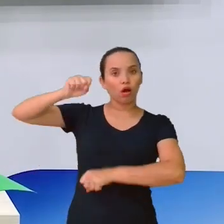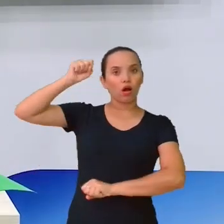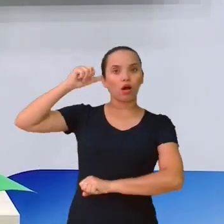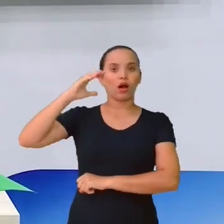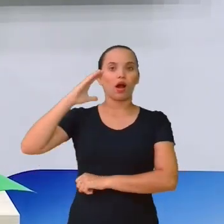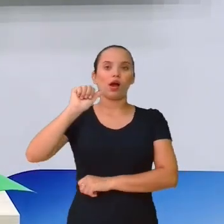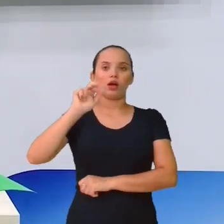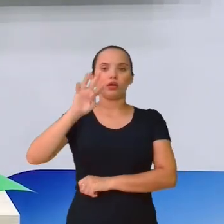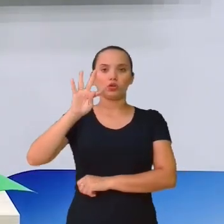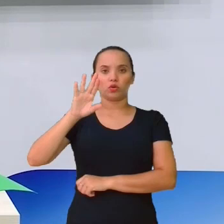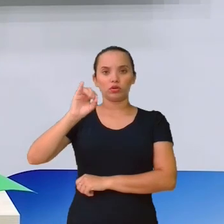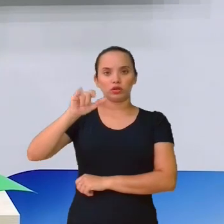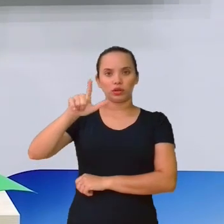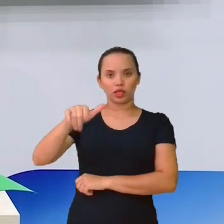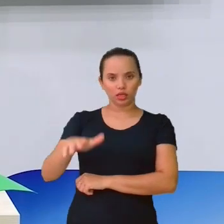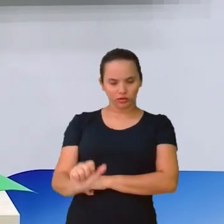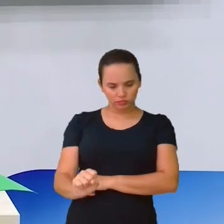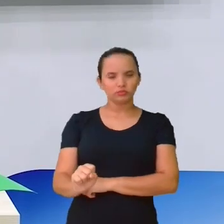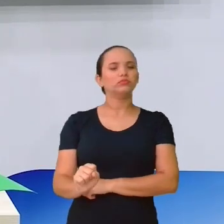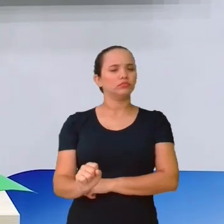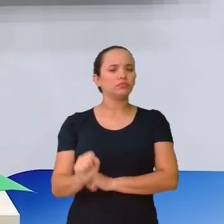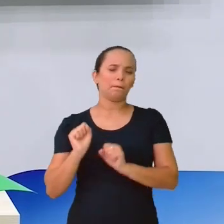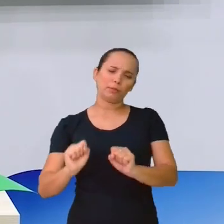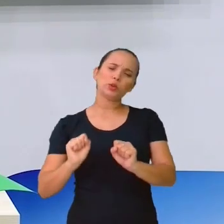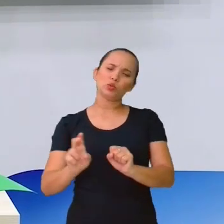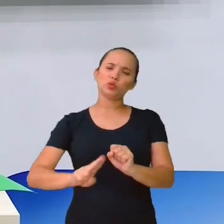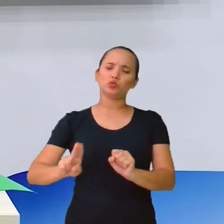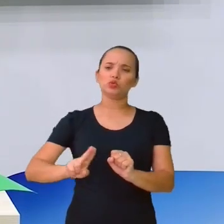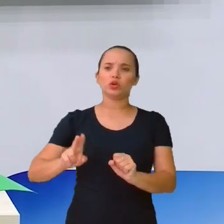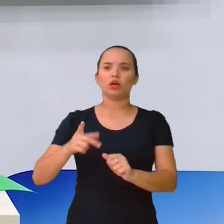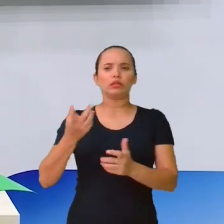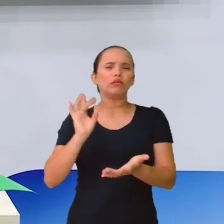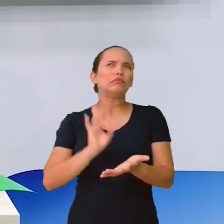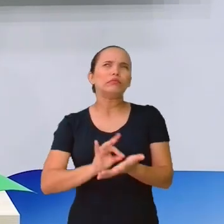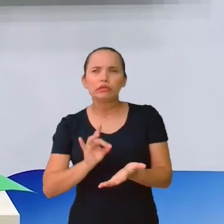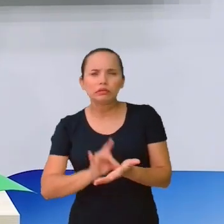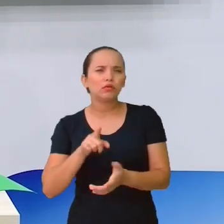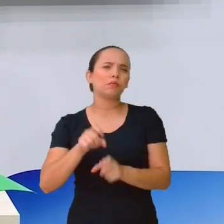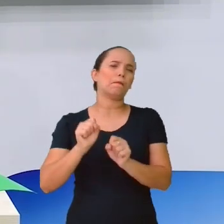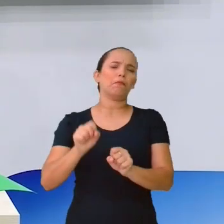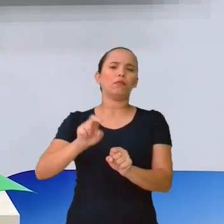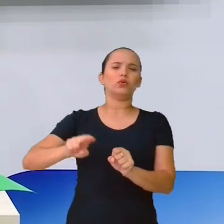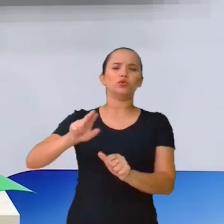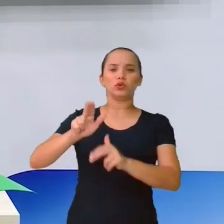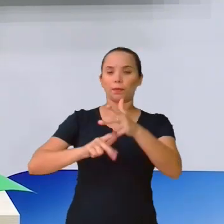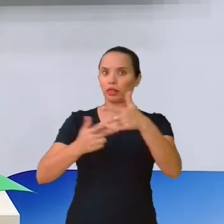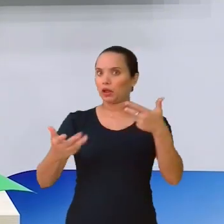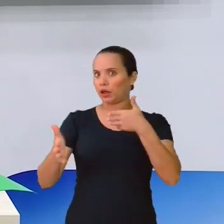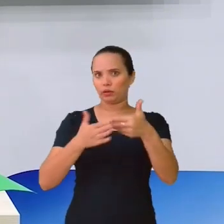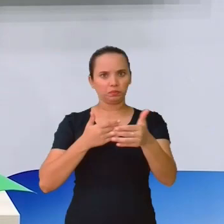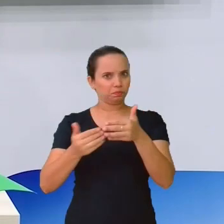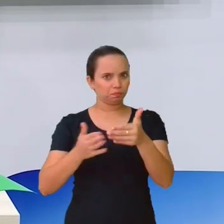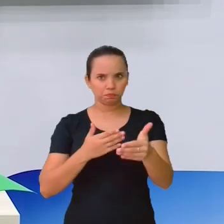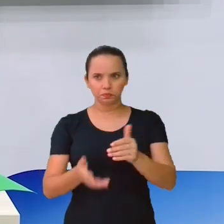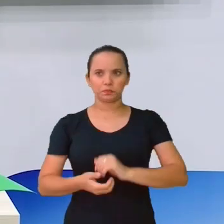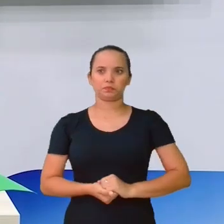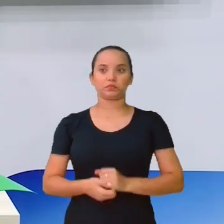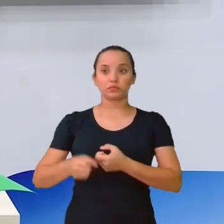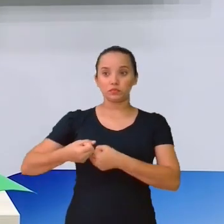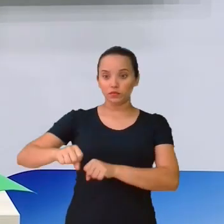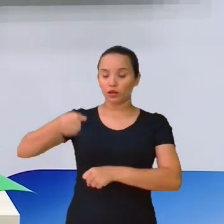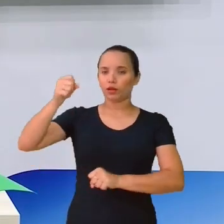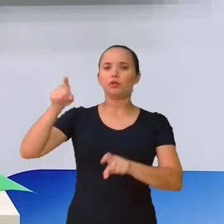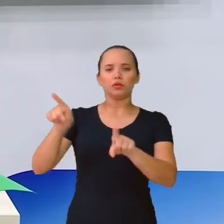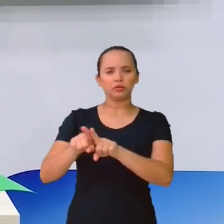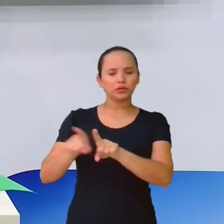alguns retalhos de cartolina. Na verdade, você vai usar o material que você tiver aí na sua casa, tá bom? A cartolina também, ela